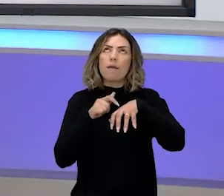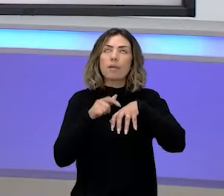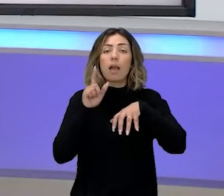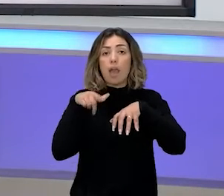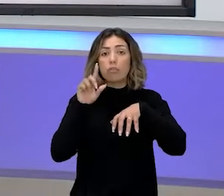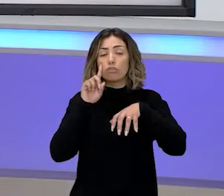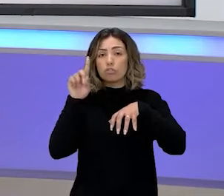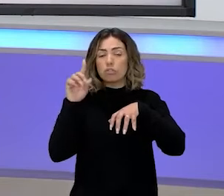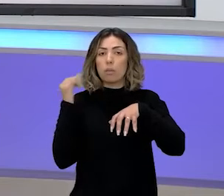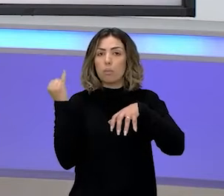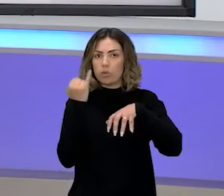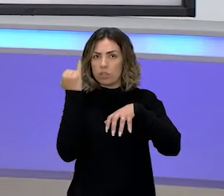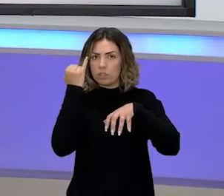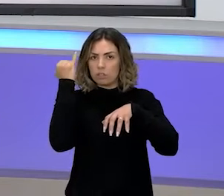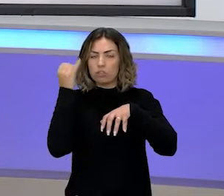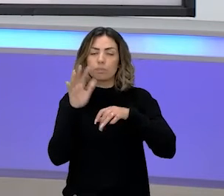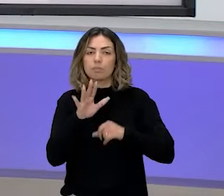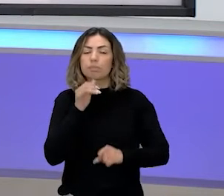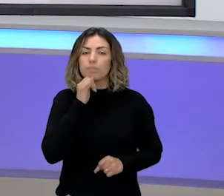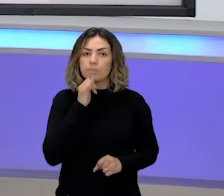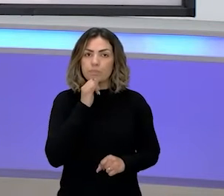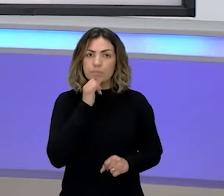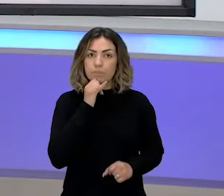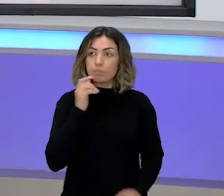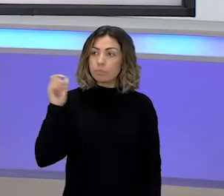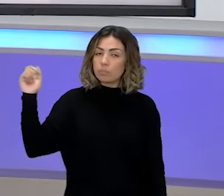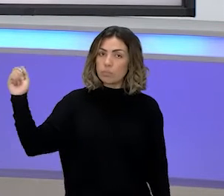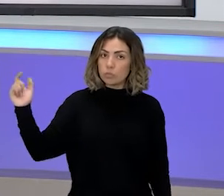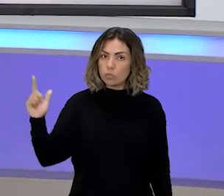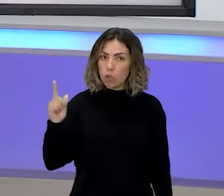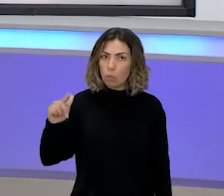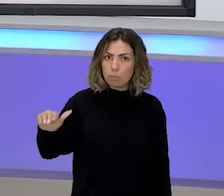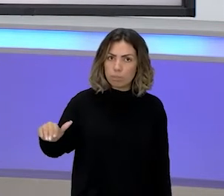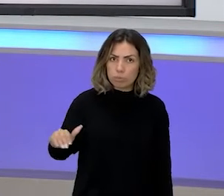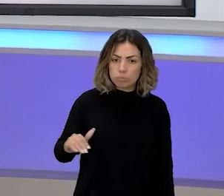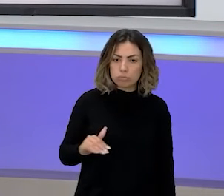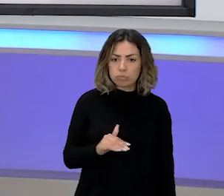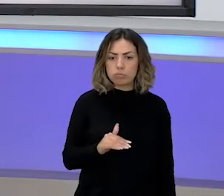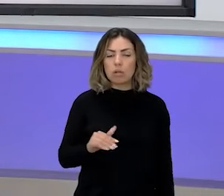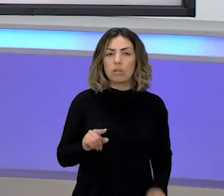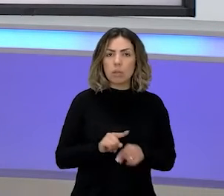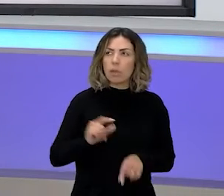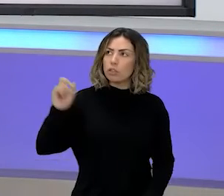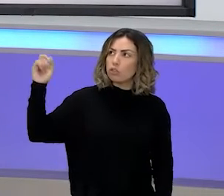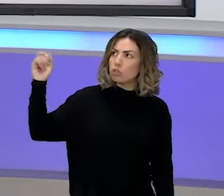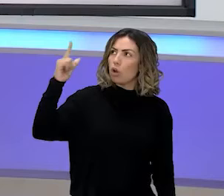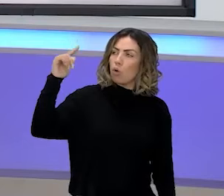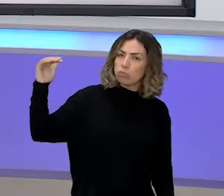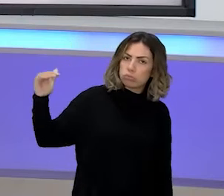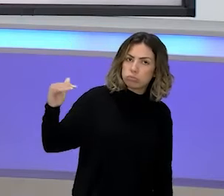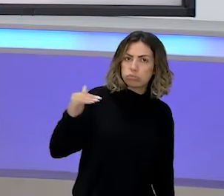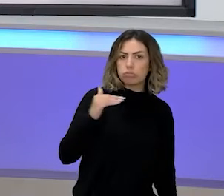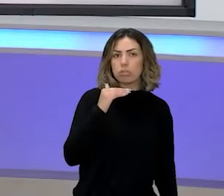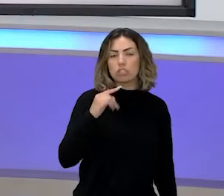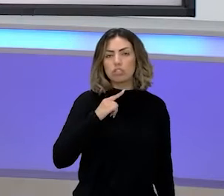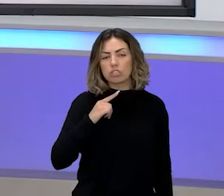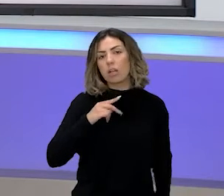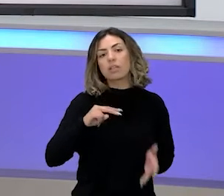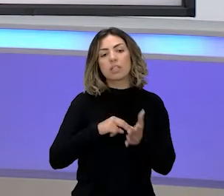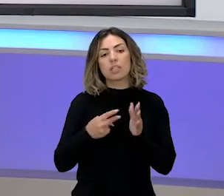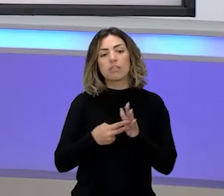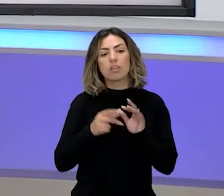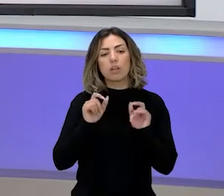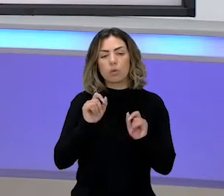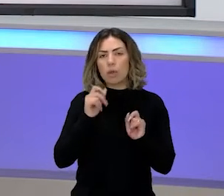data importante. Quando esse Sol, essa linha solar, está emitida exatamente, né, a gente fala